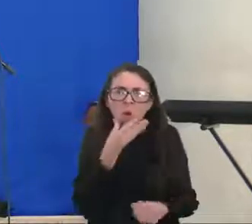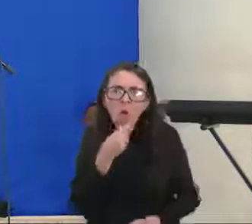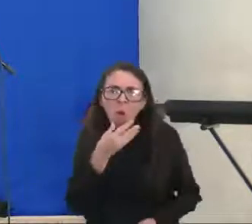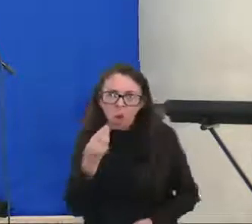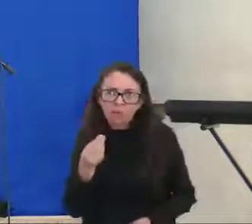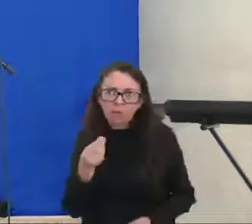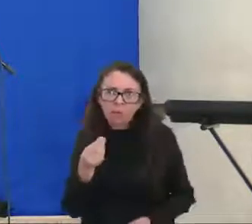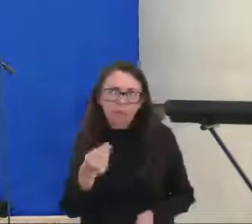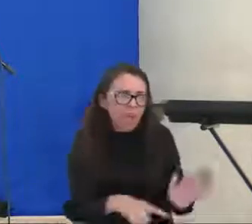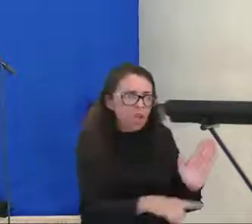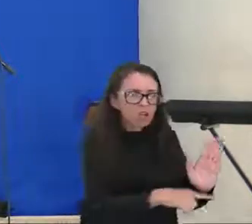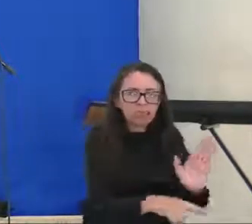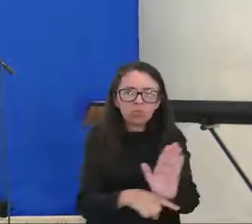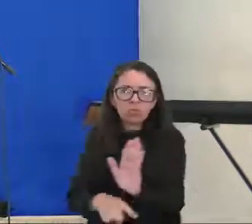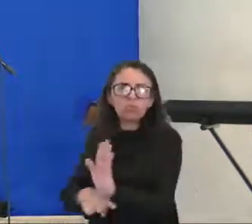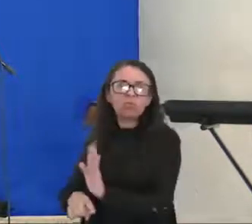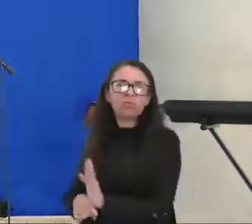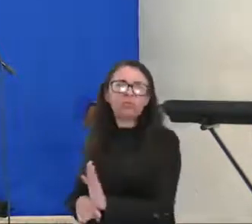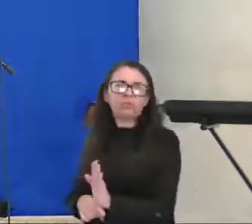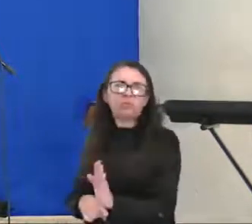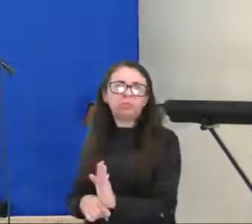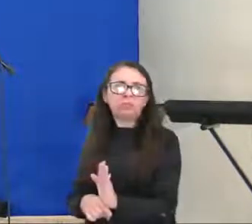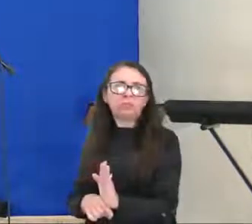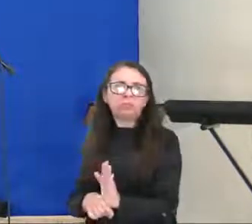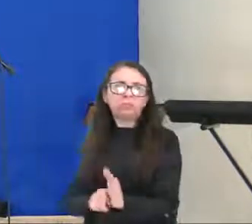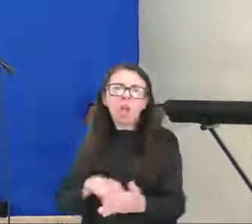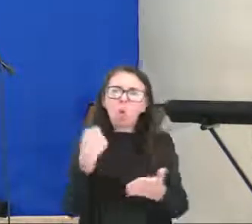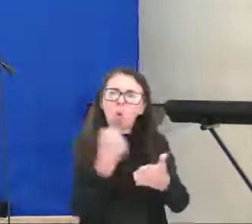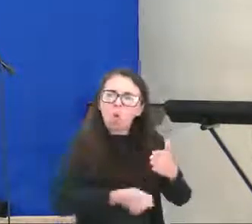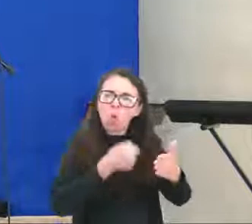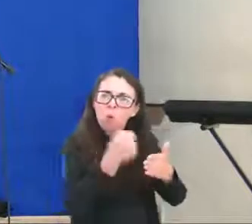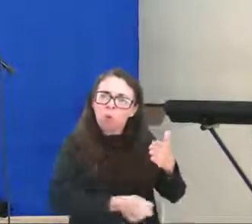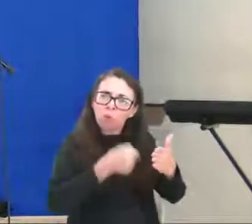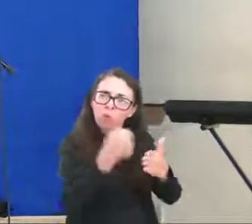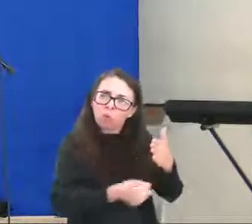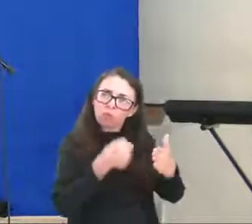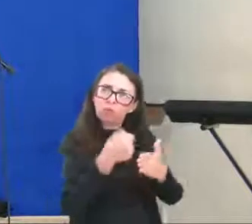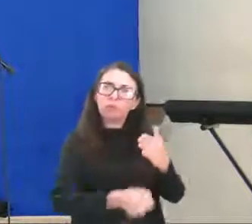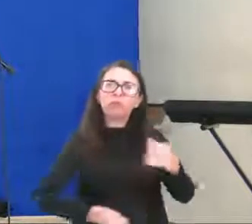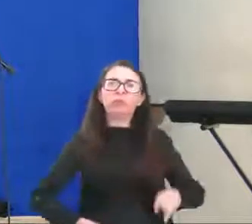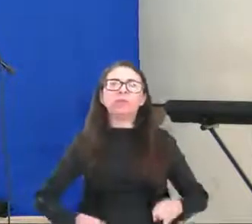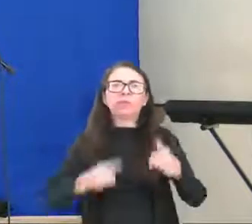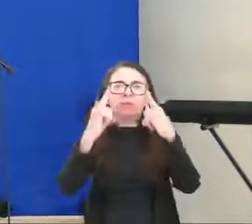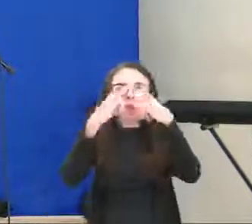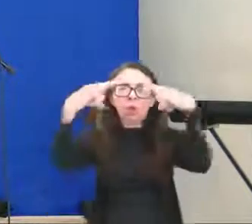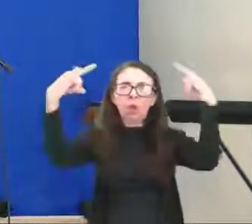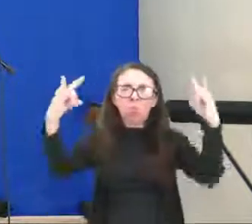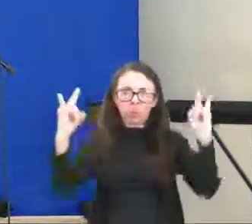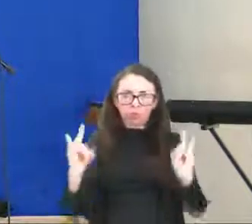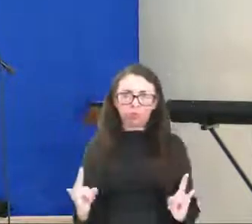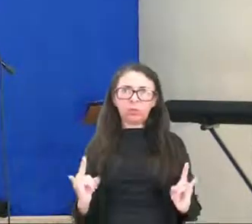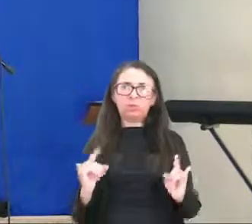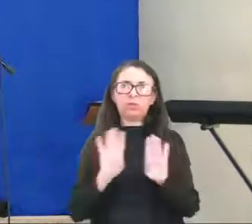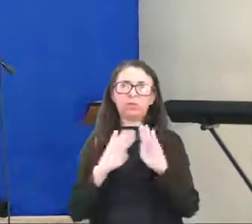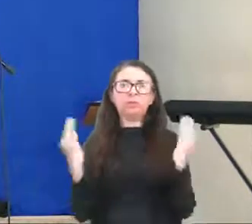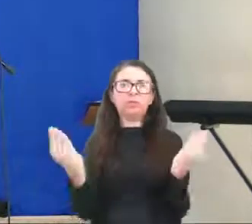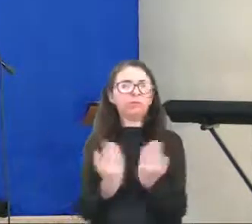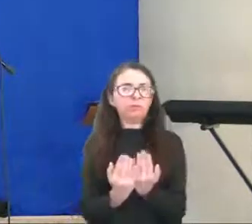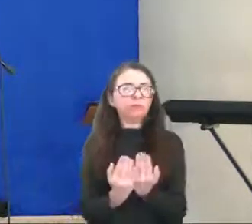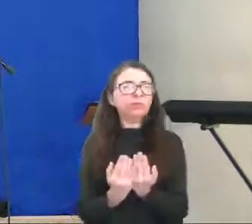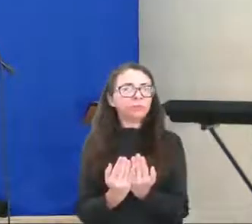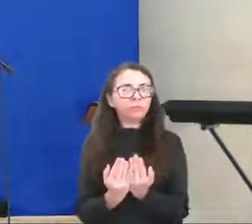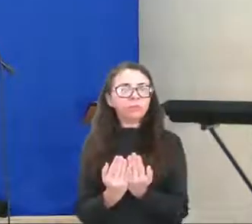Veja bem, amados, quem capacitava esses artífices para trabalhar na obra da construção do